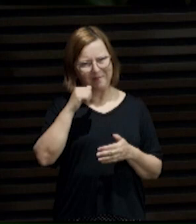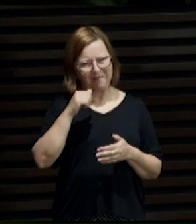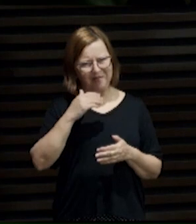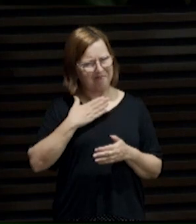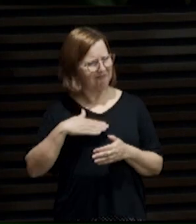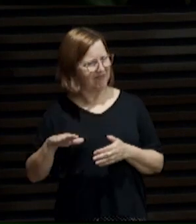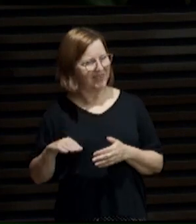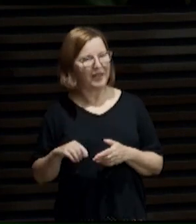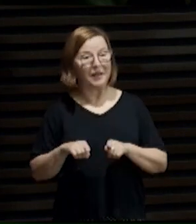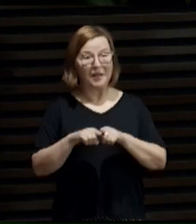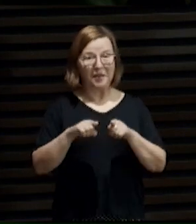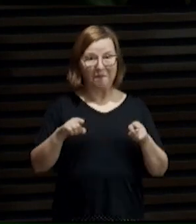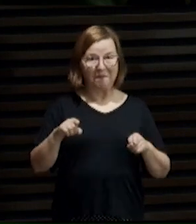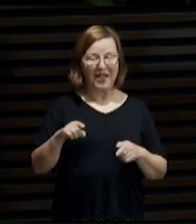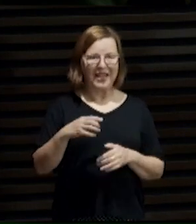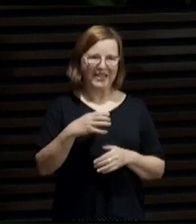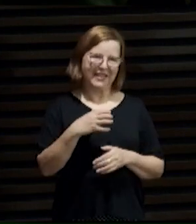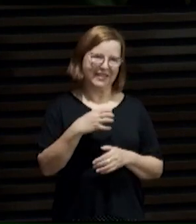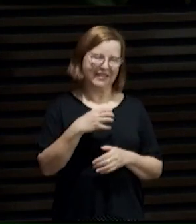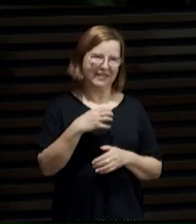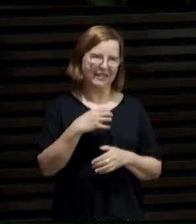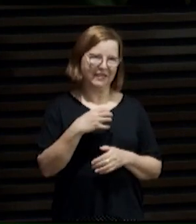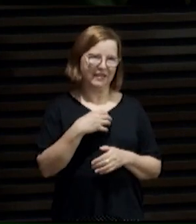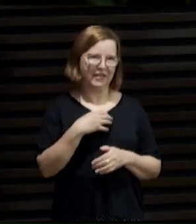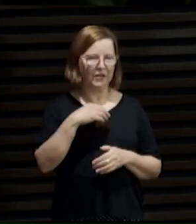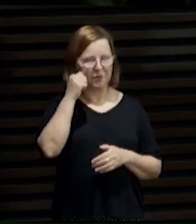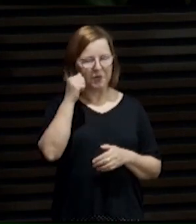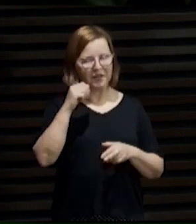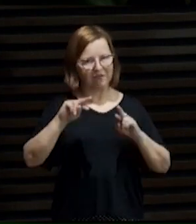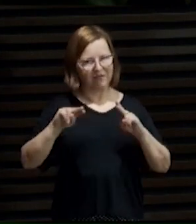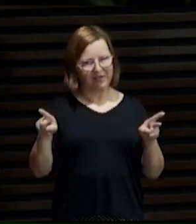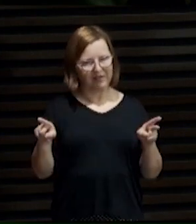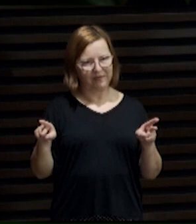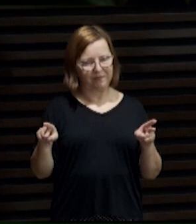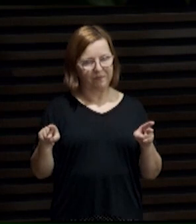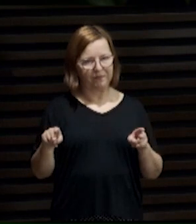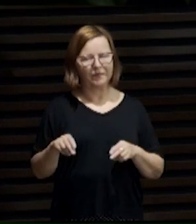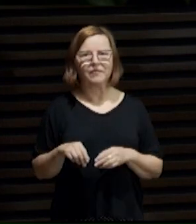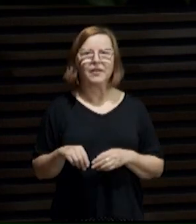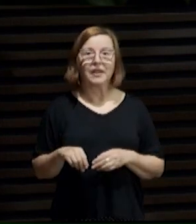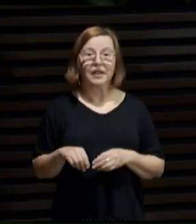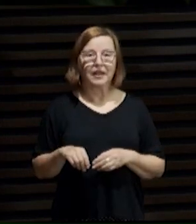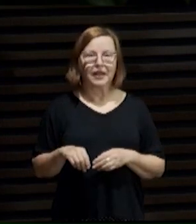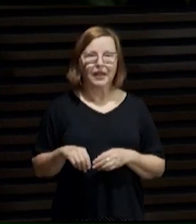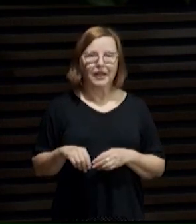foi formada para este tipo de problema. Então o que é que eu faço? Eu chego em casa, está tudo bem? Está tudo